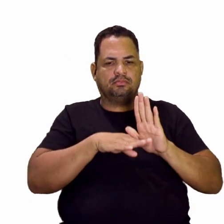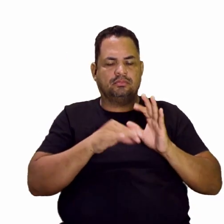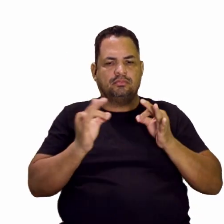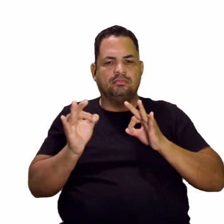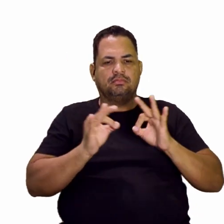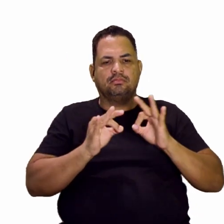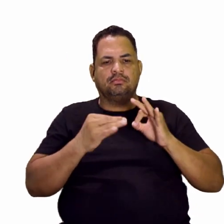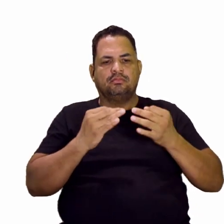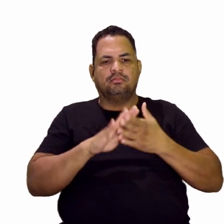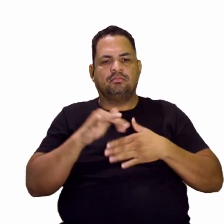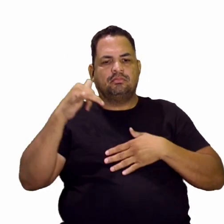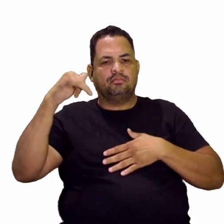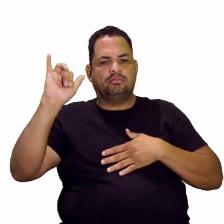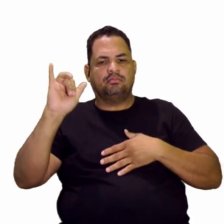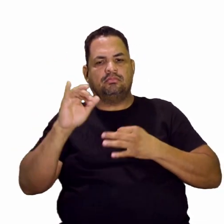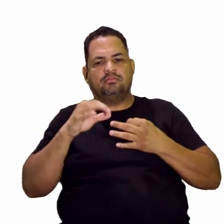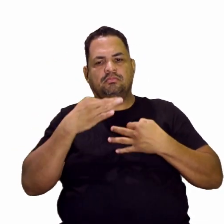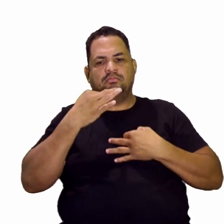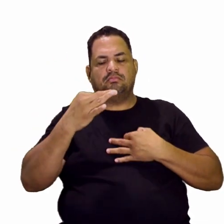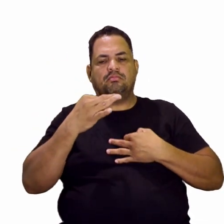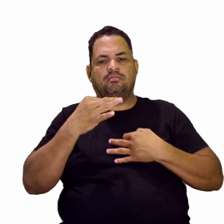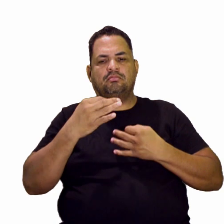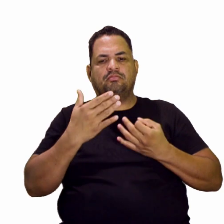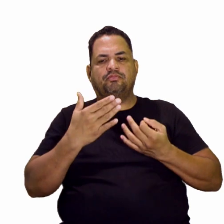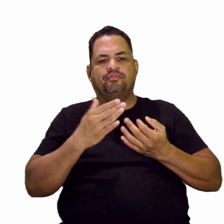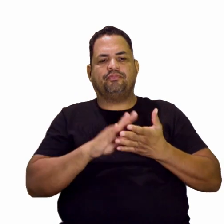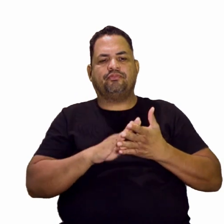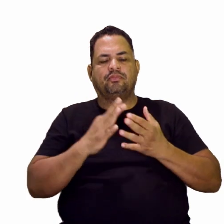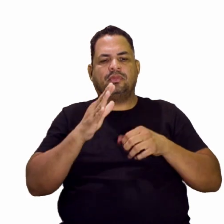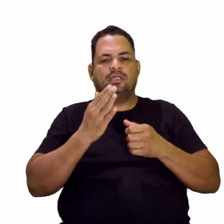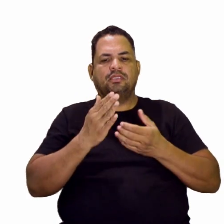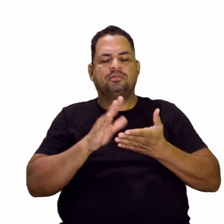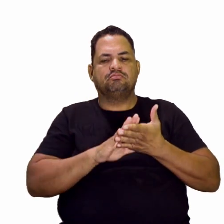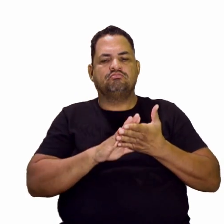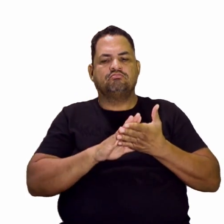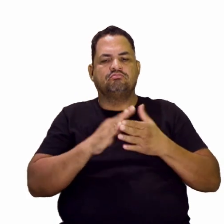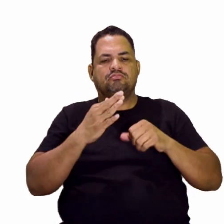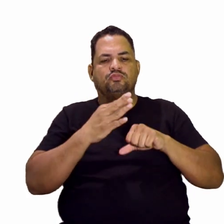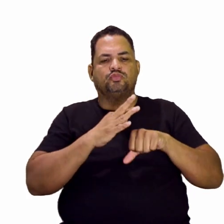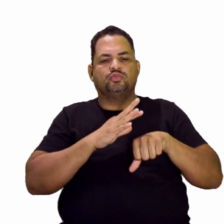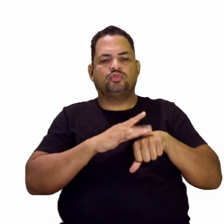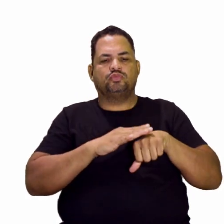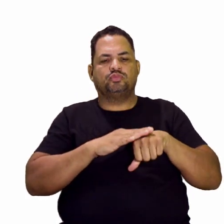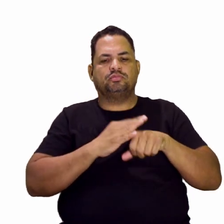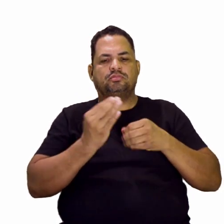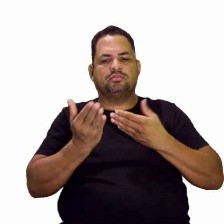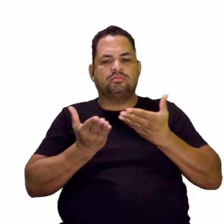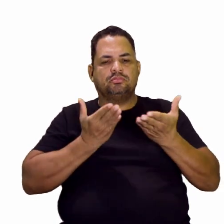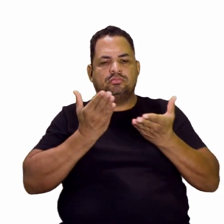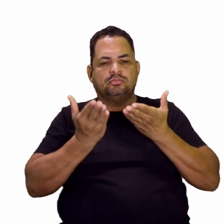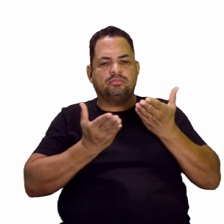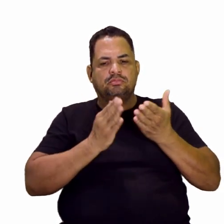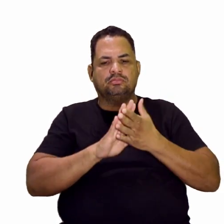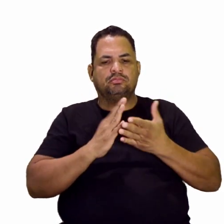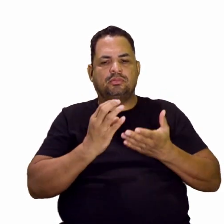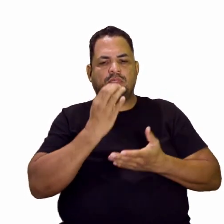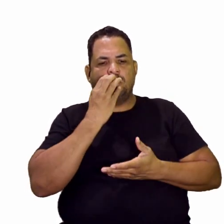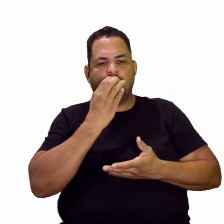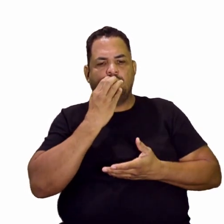necessário para se evitar a crítica de que a doença está sendo tratada não pela droga, mas apenas pelo fato dos